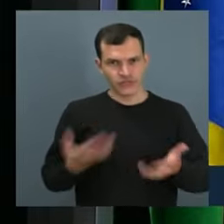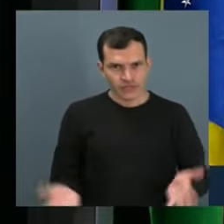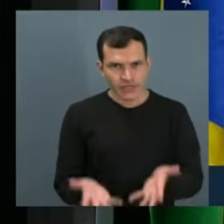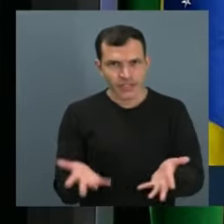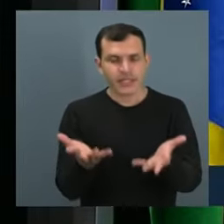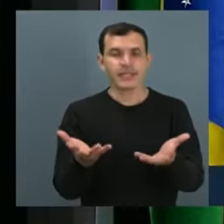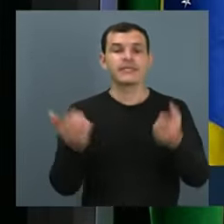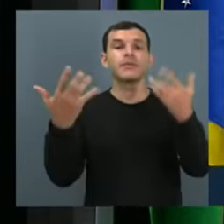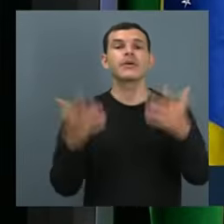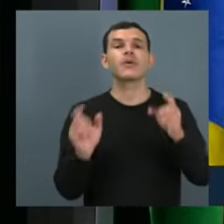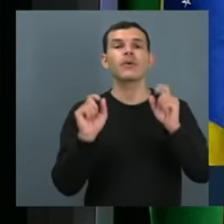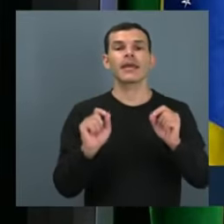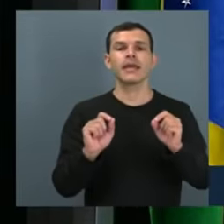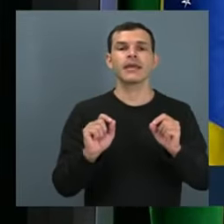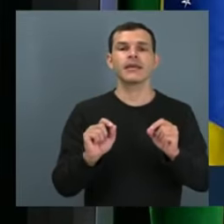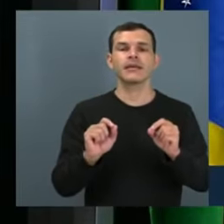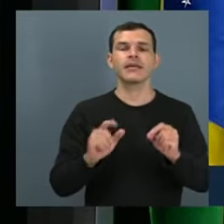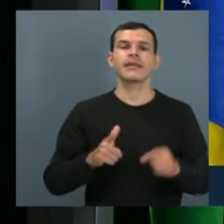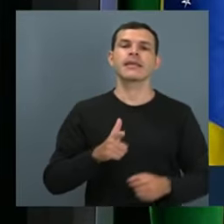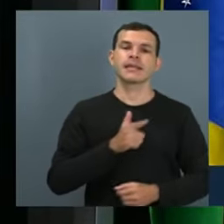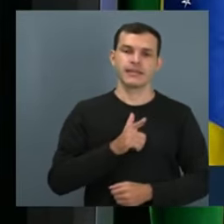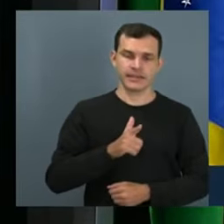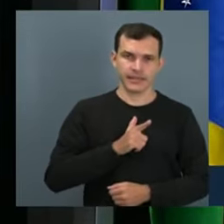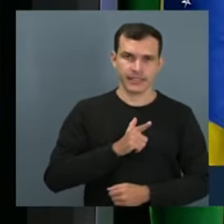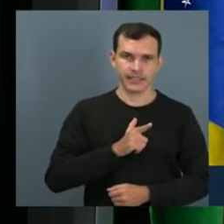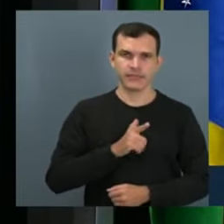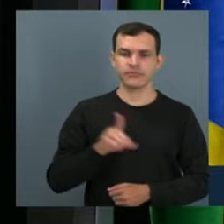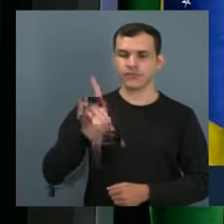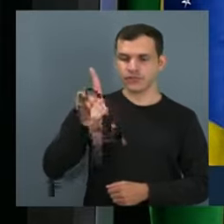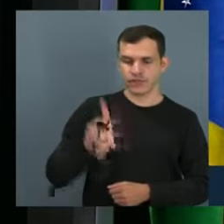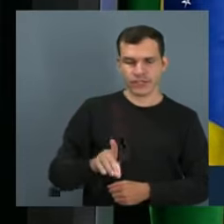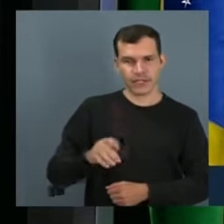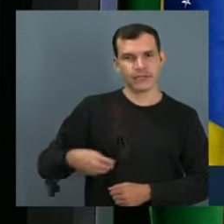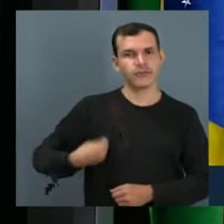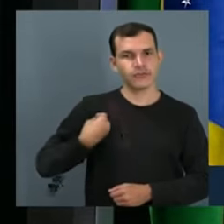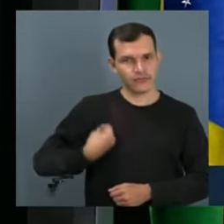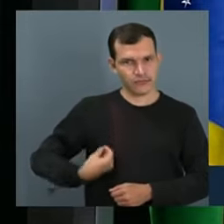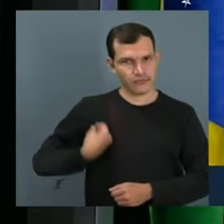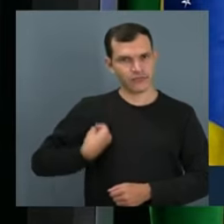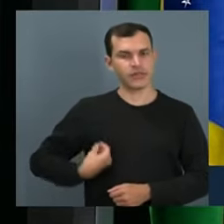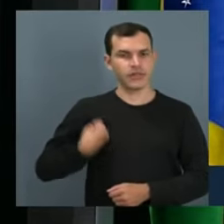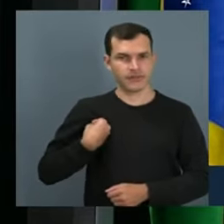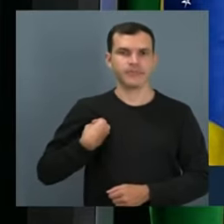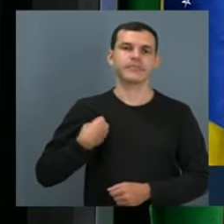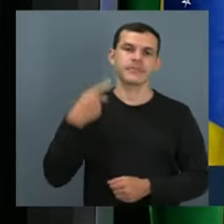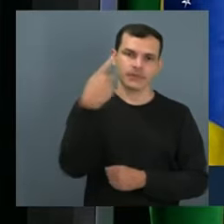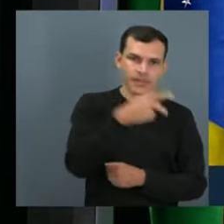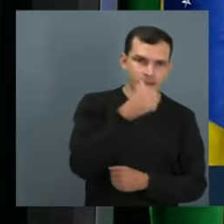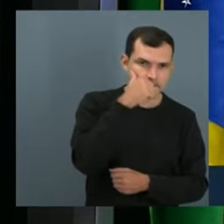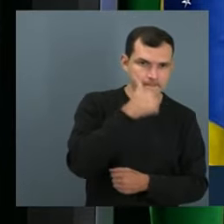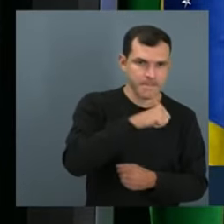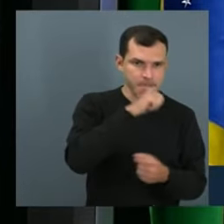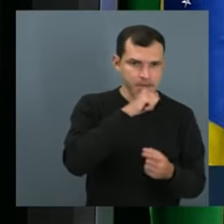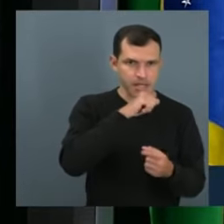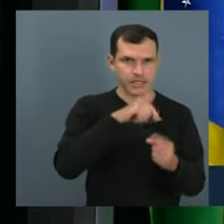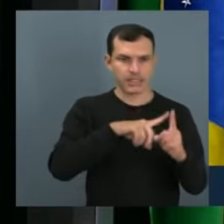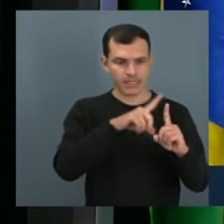tem garantido o seu direito de viver, e o da mãe, que deixa de sofrer sequelas